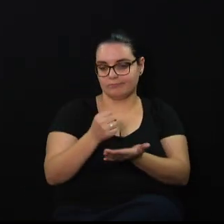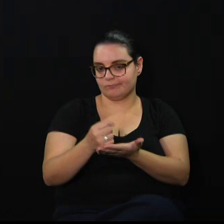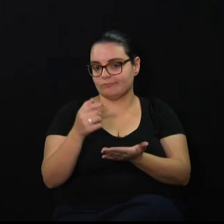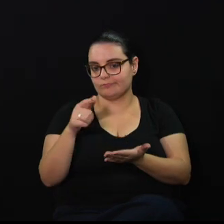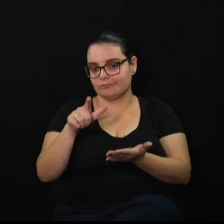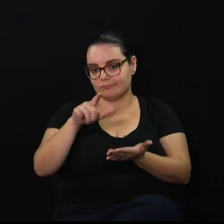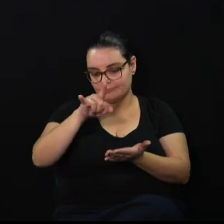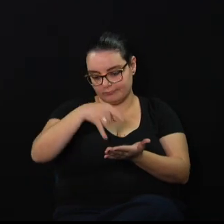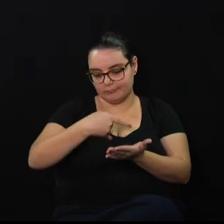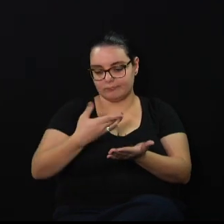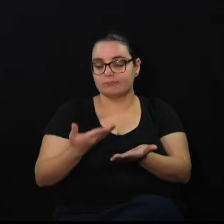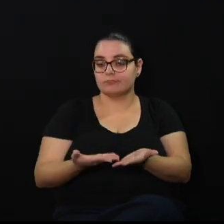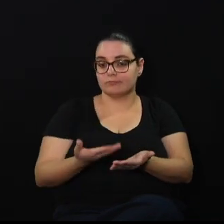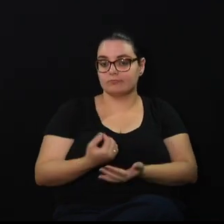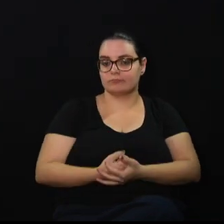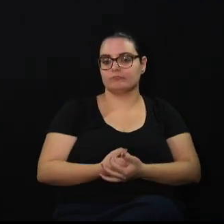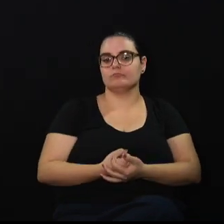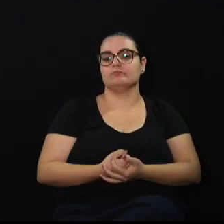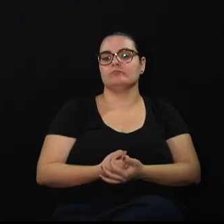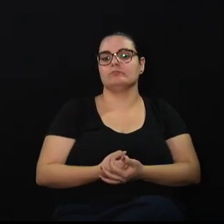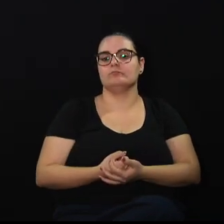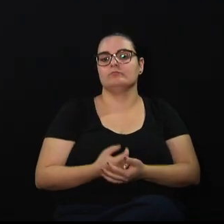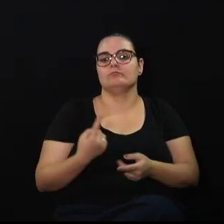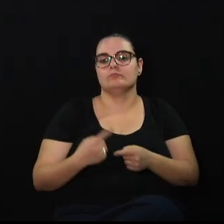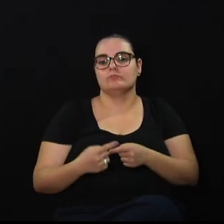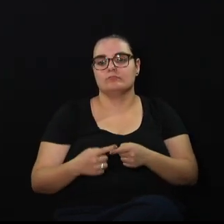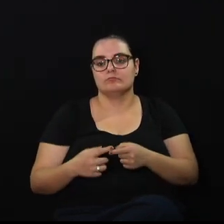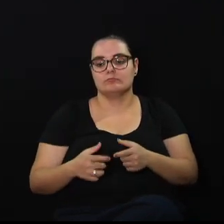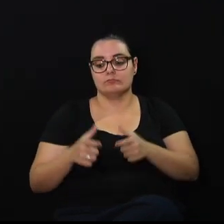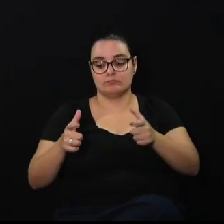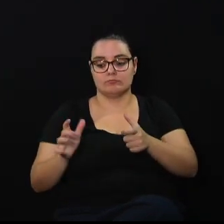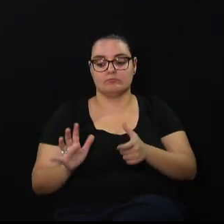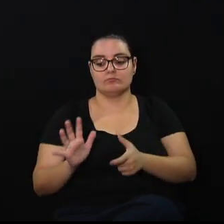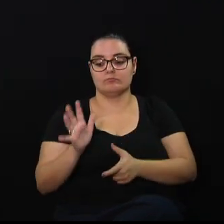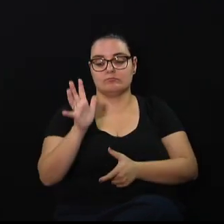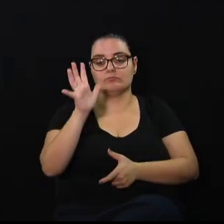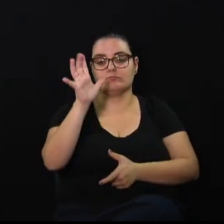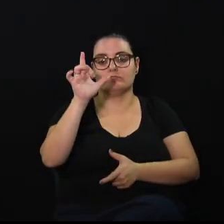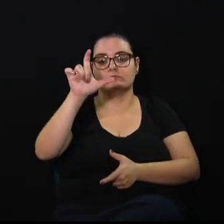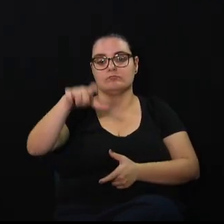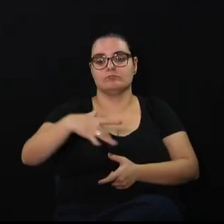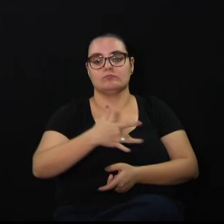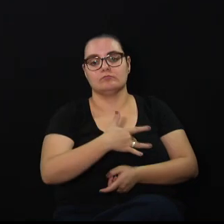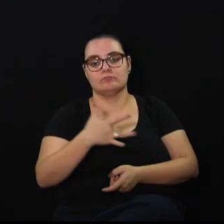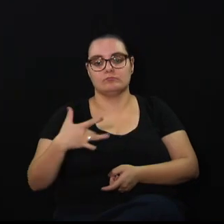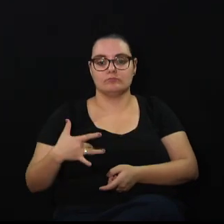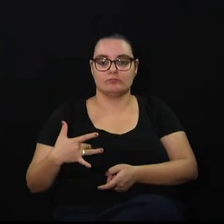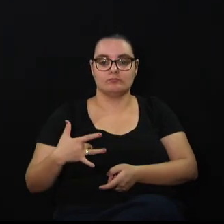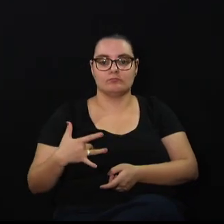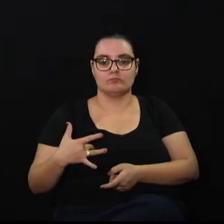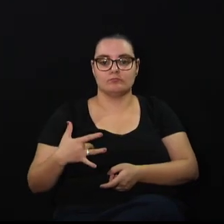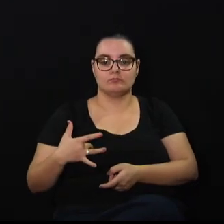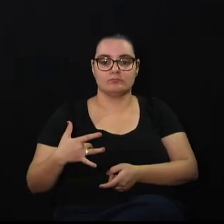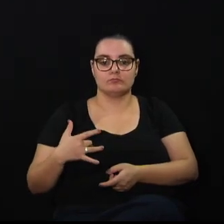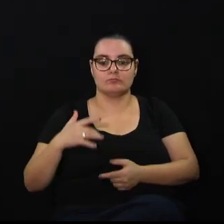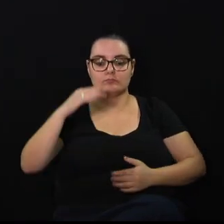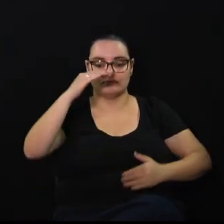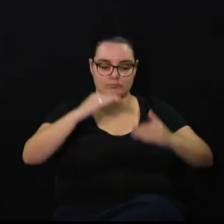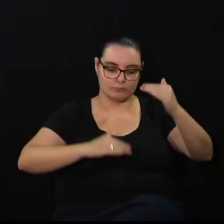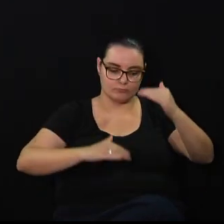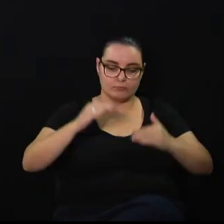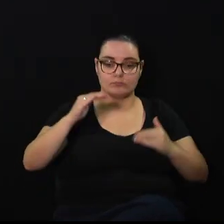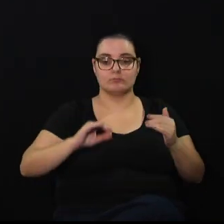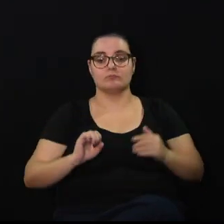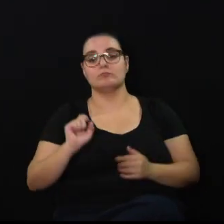porque elas aumentam ao gasto que o plano vai ter e já era um delito desequilíbrio